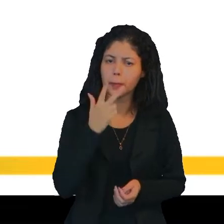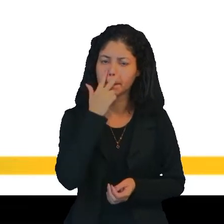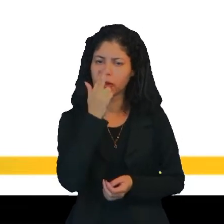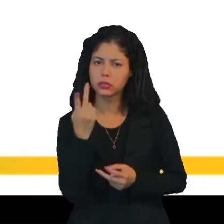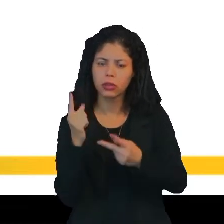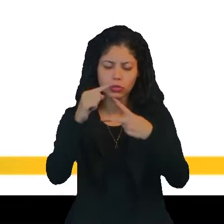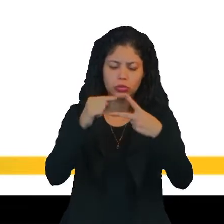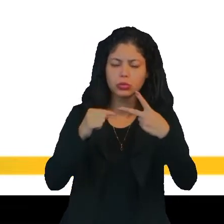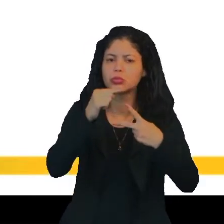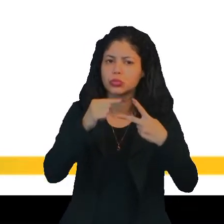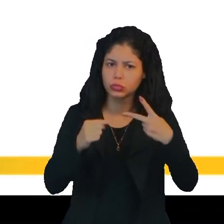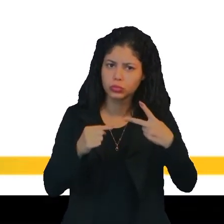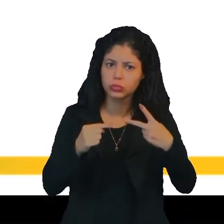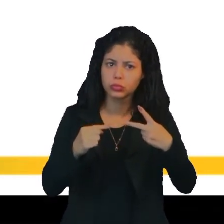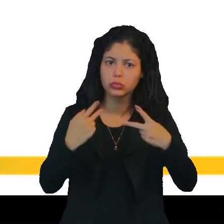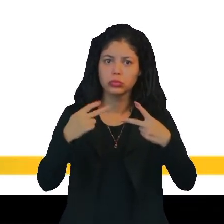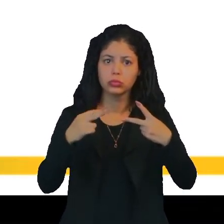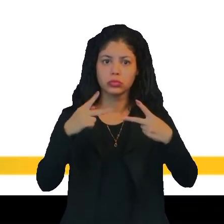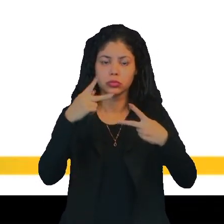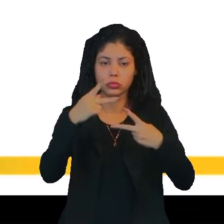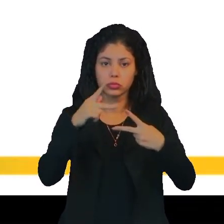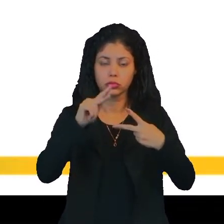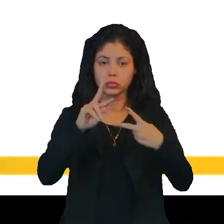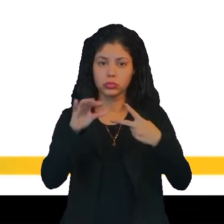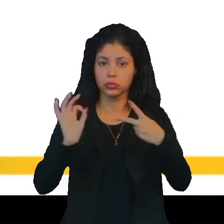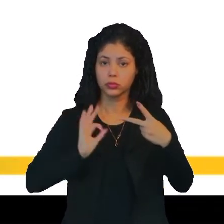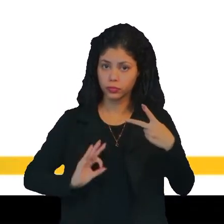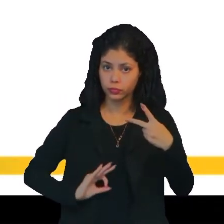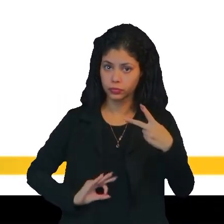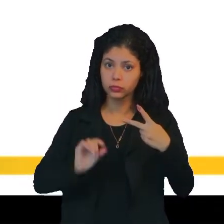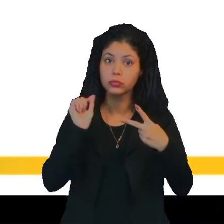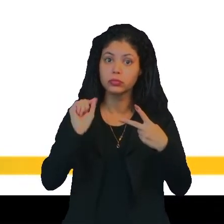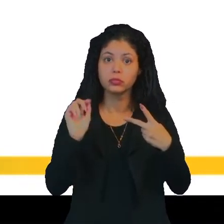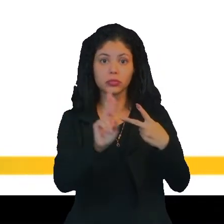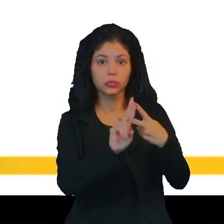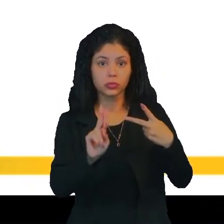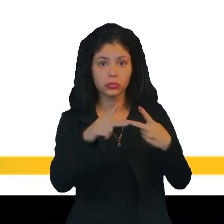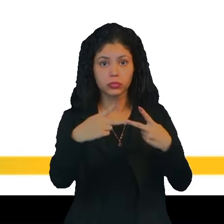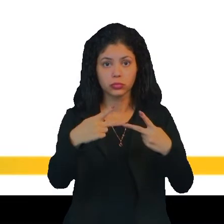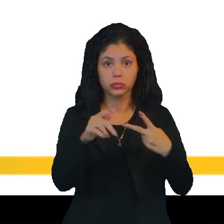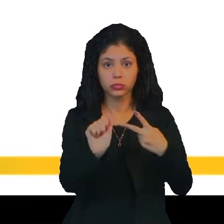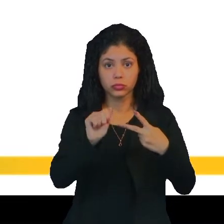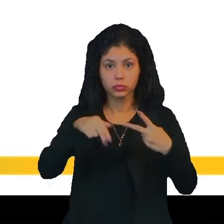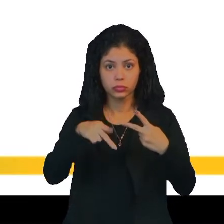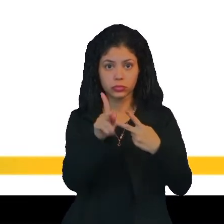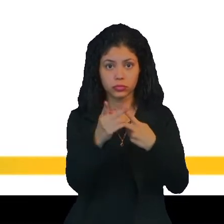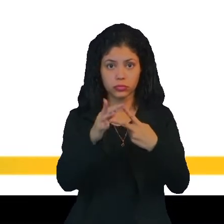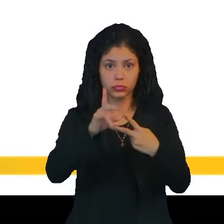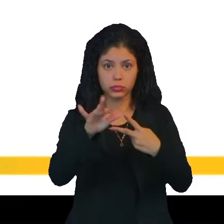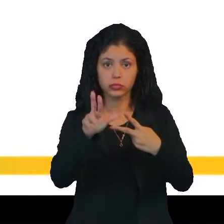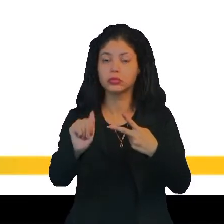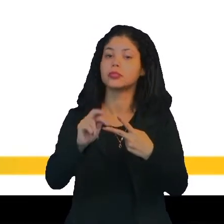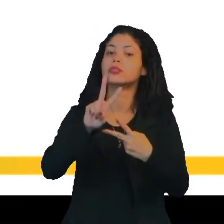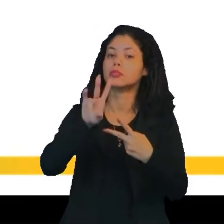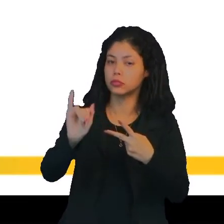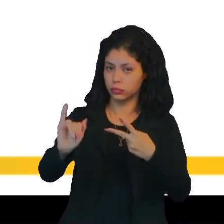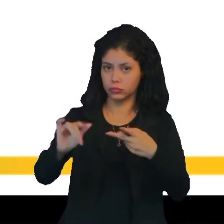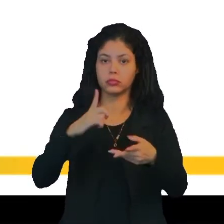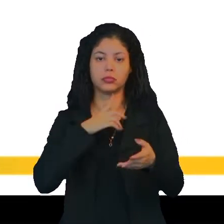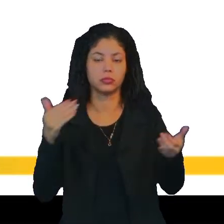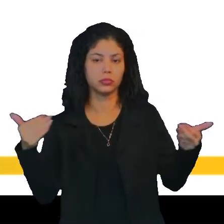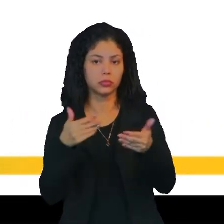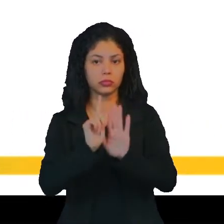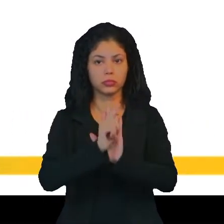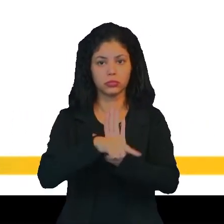comum entre a pantera, entre a pantera e a onça? O nome pantera, né? Então, esse nome pantera, ele equivale a ser